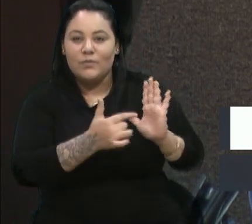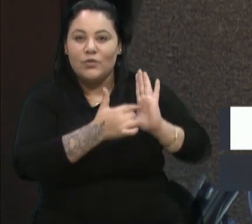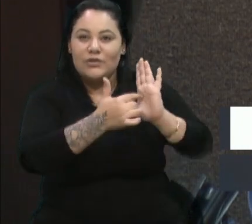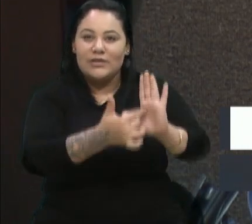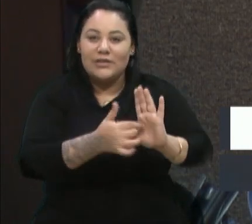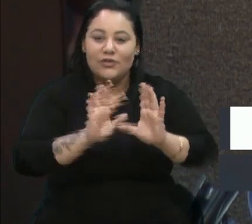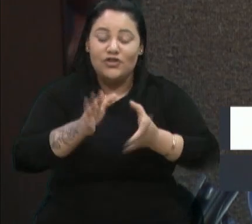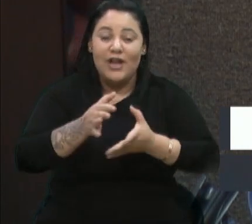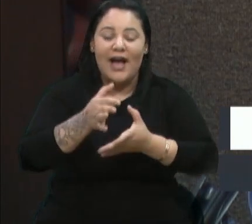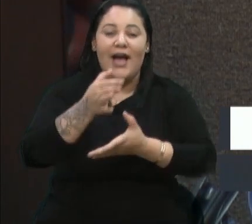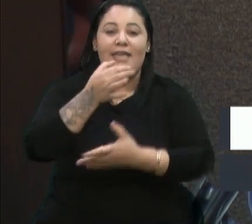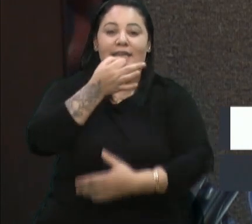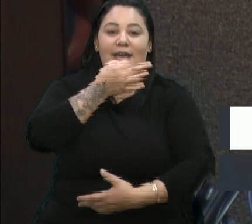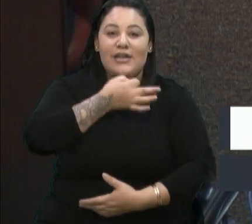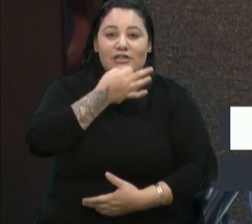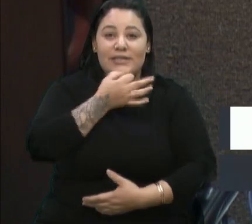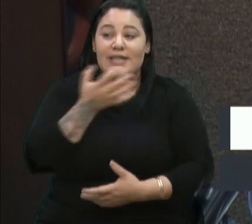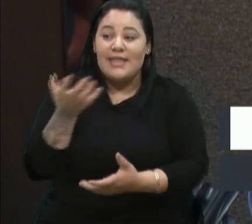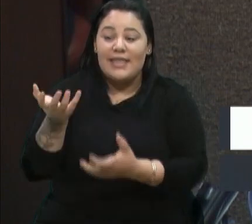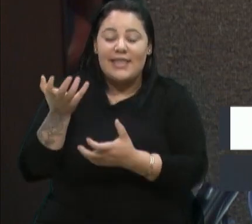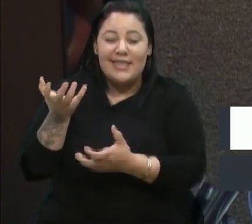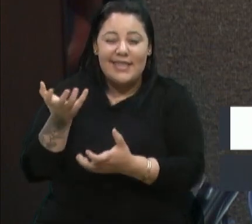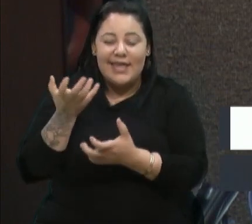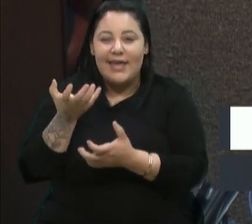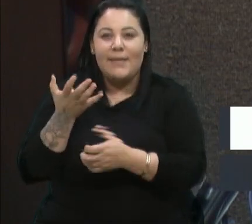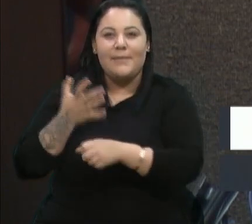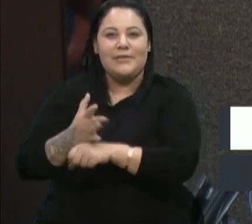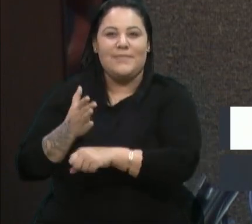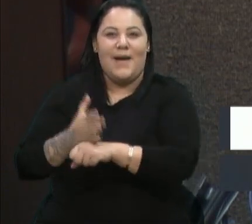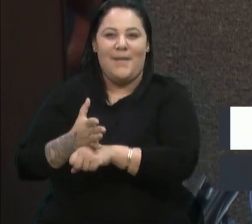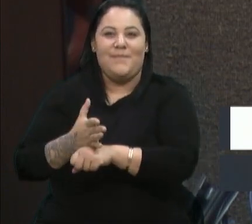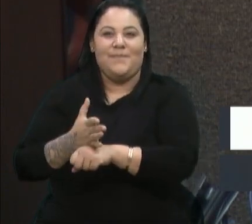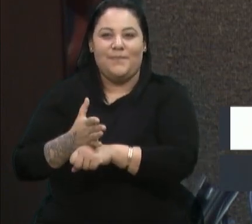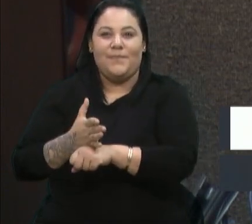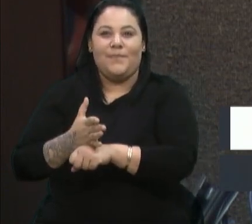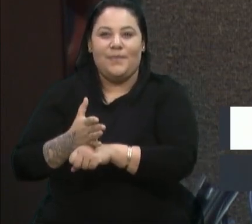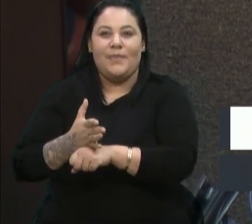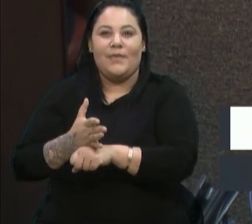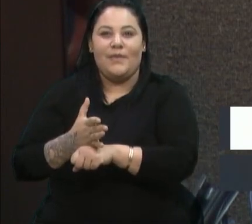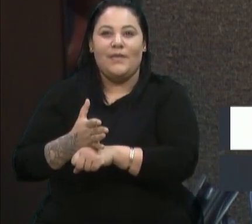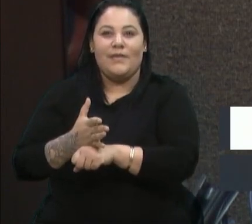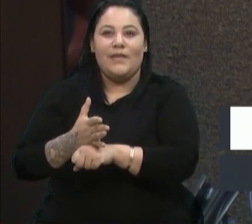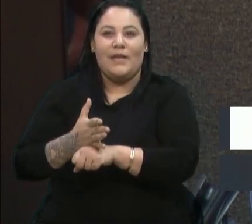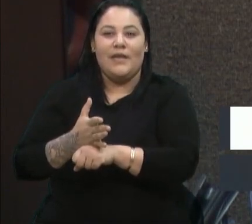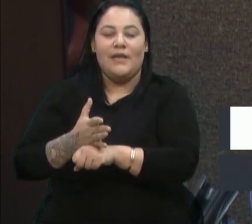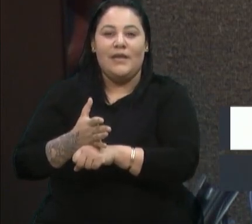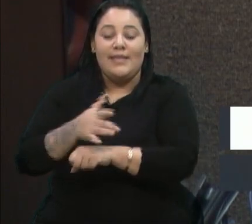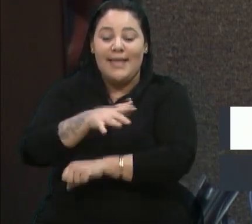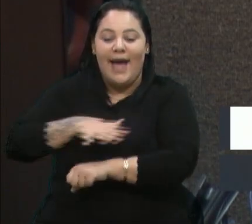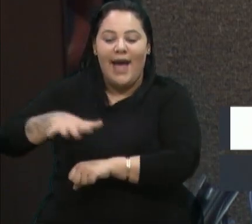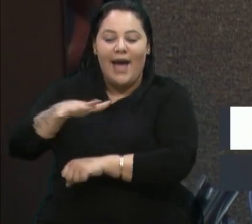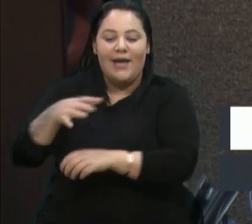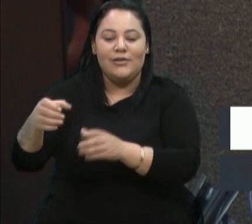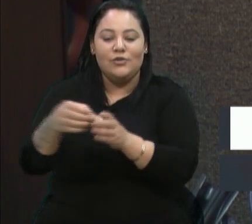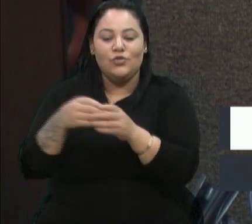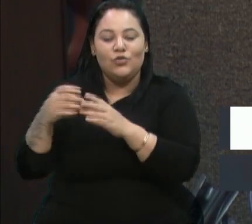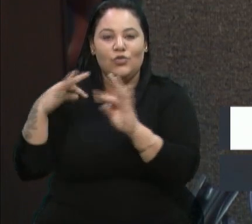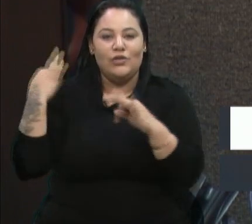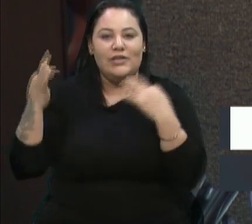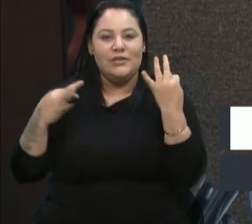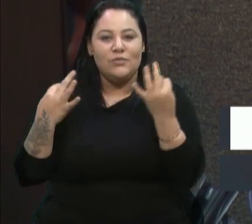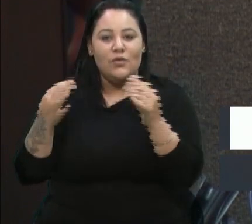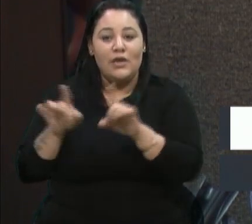que Caxias quer estar num palco de turismo e também